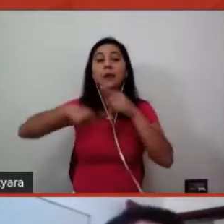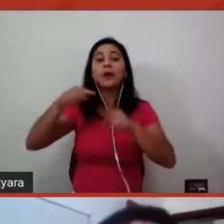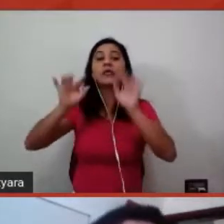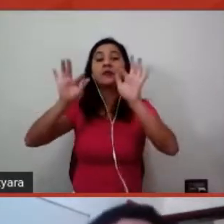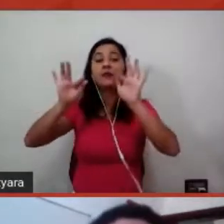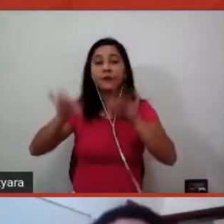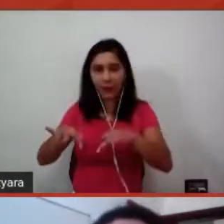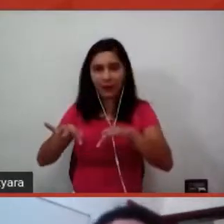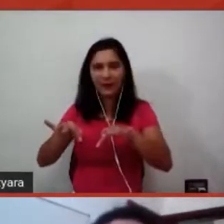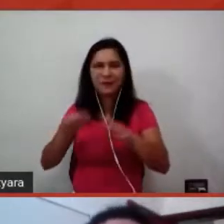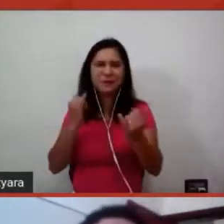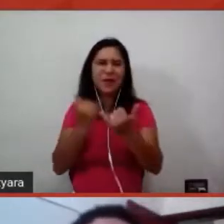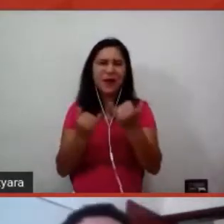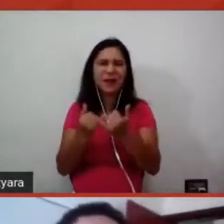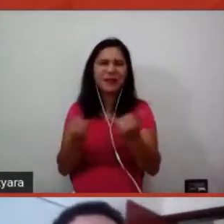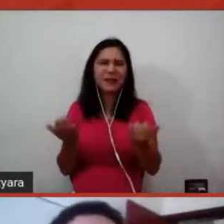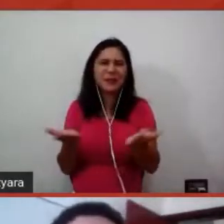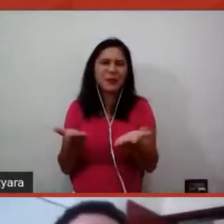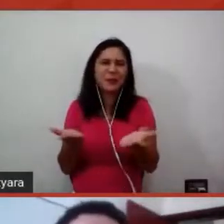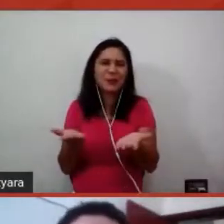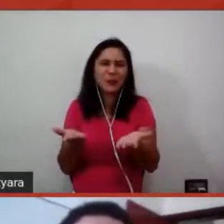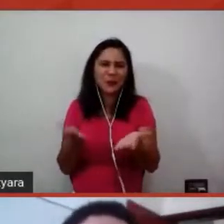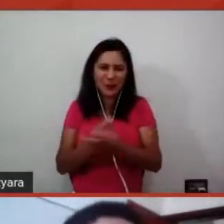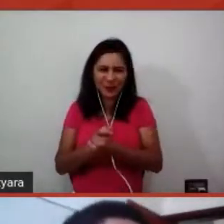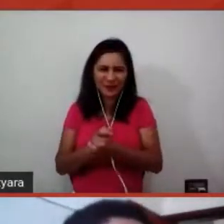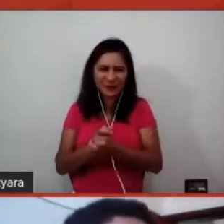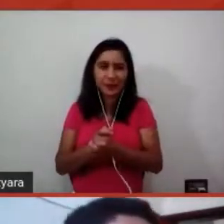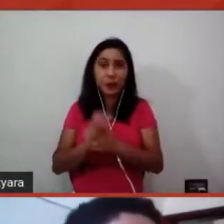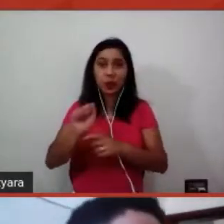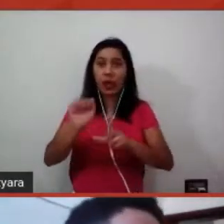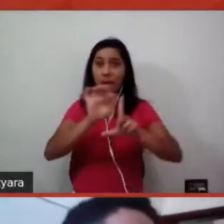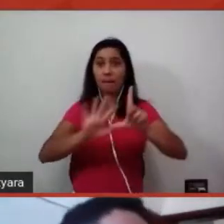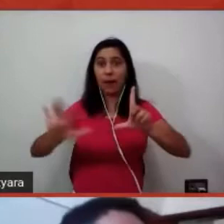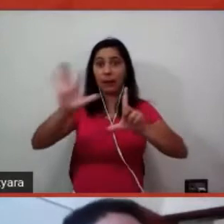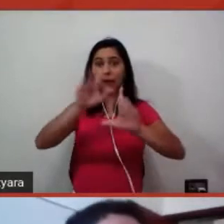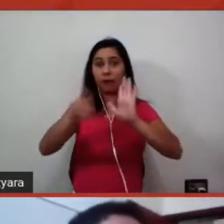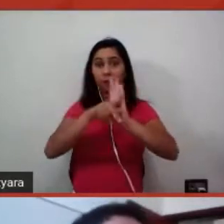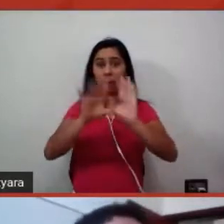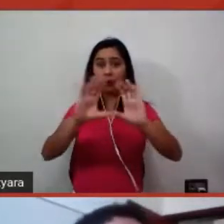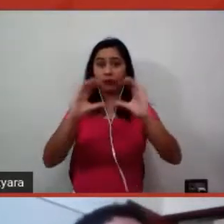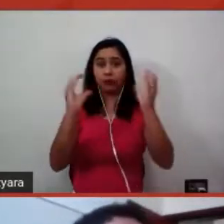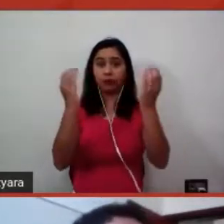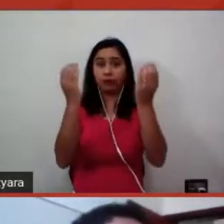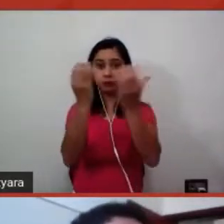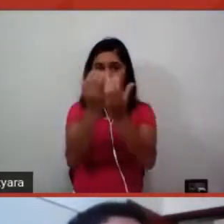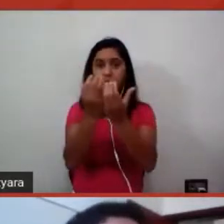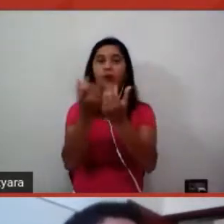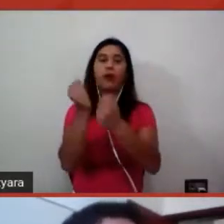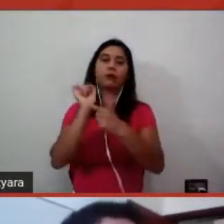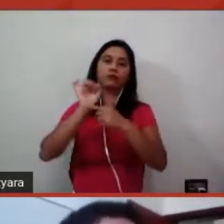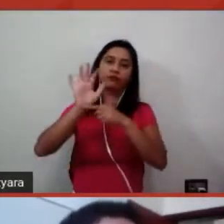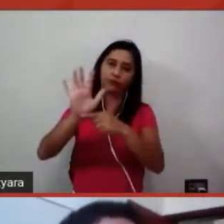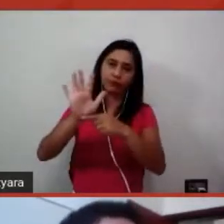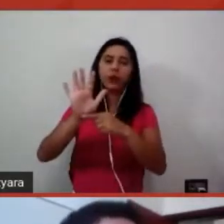ser parecida com esse momento que a gente está vivenciando aqui. Aí, já na plataforma do Congresso,